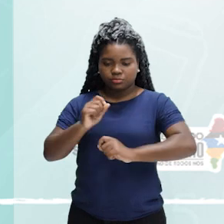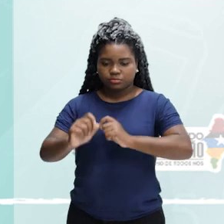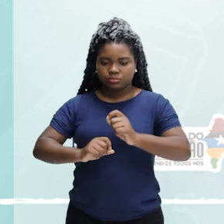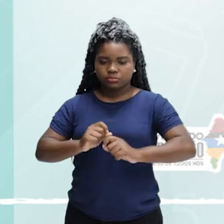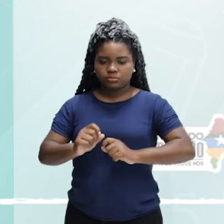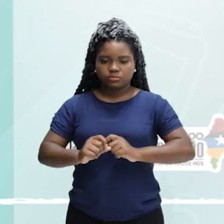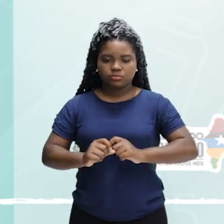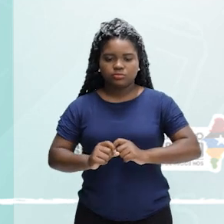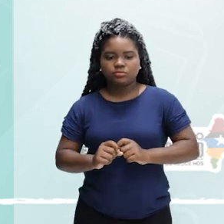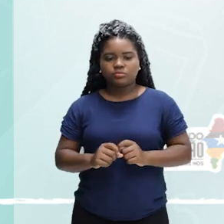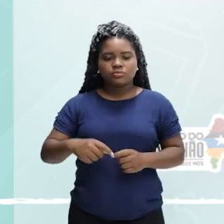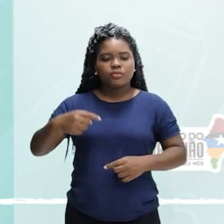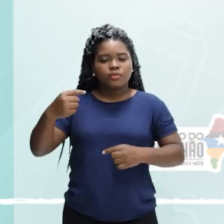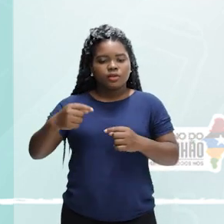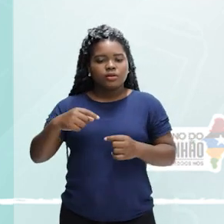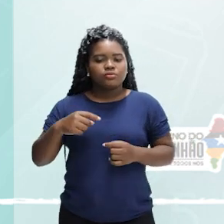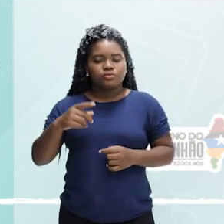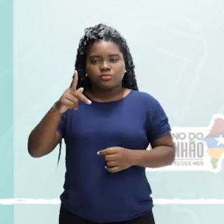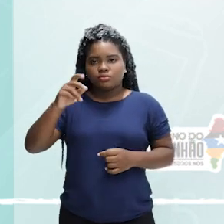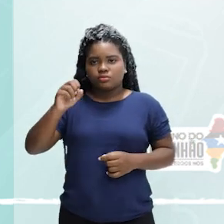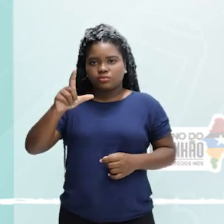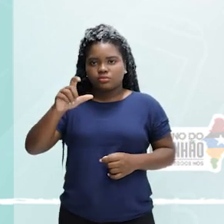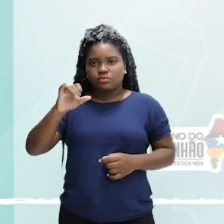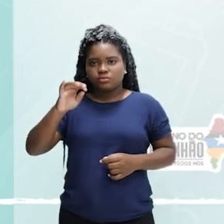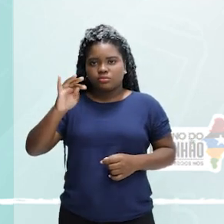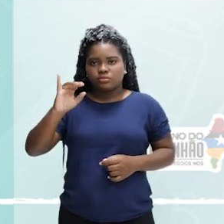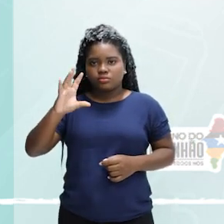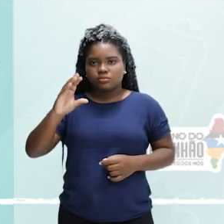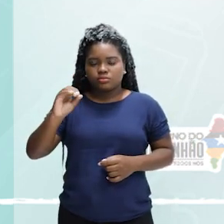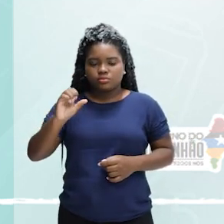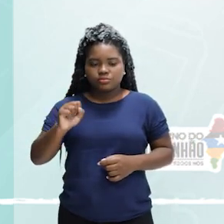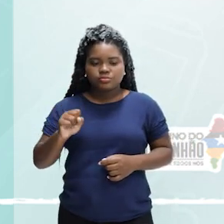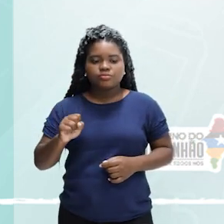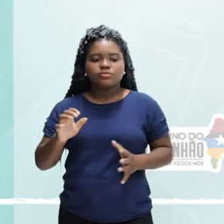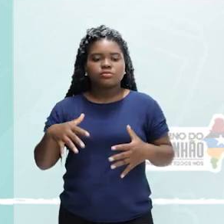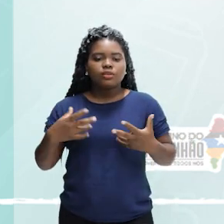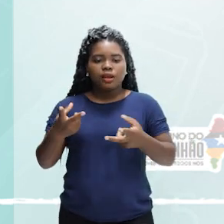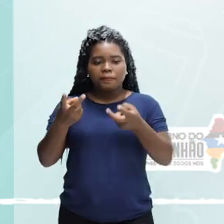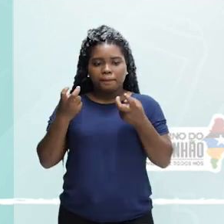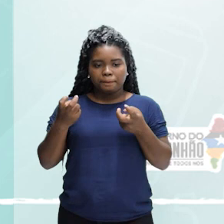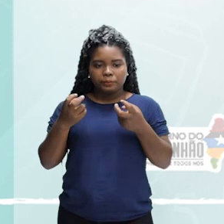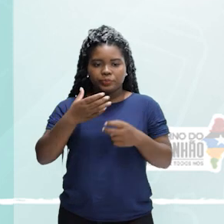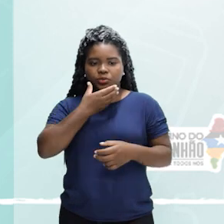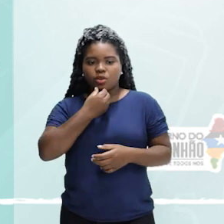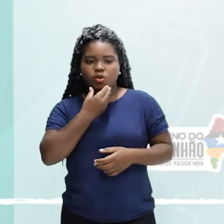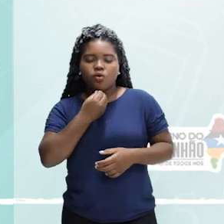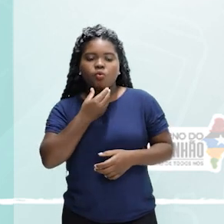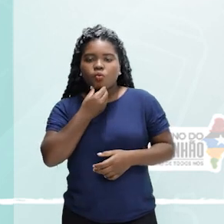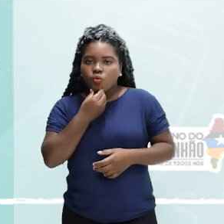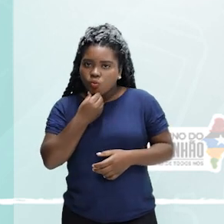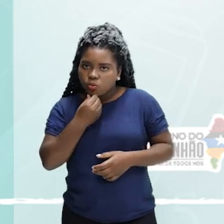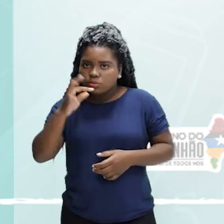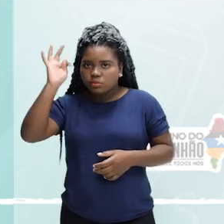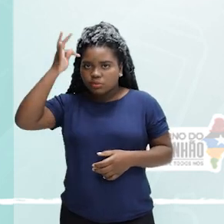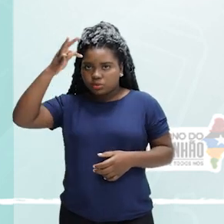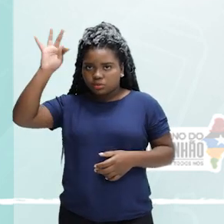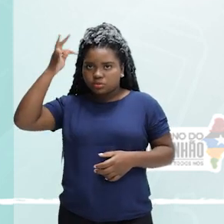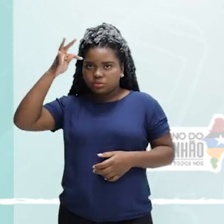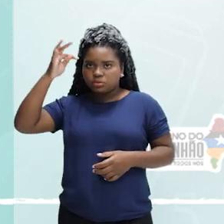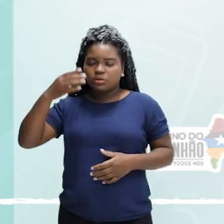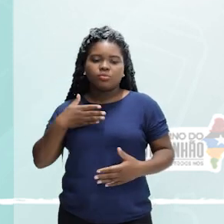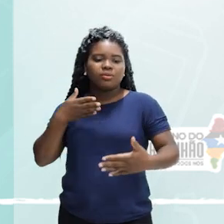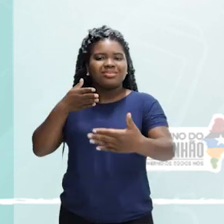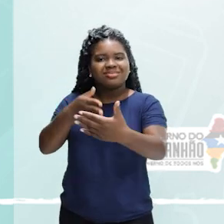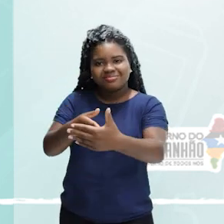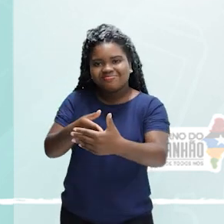voto popular. Tá? Então percebe que para o Schumpeter existe a ideia de uma limitação da participação